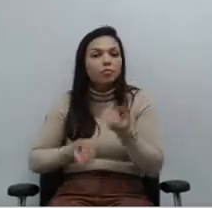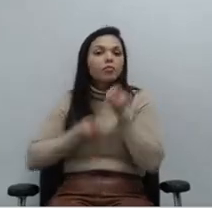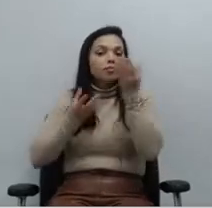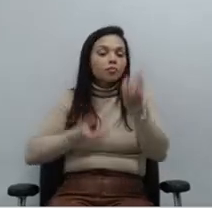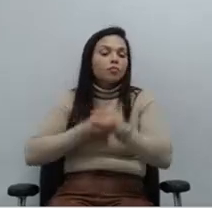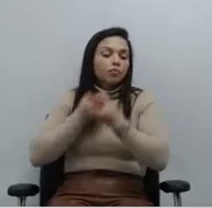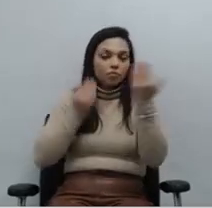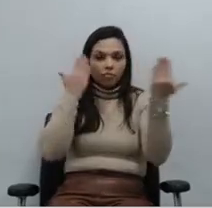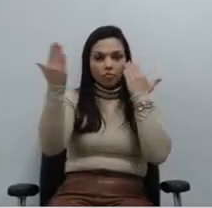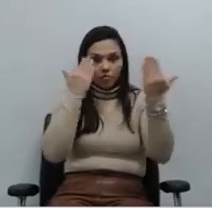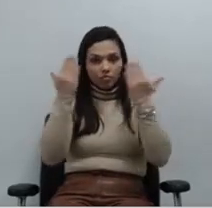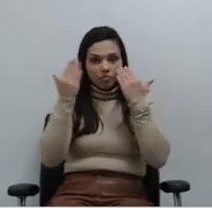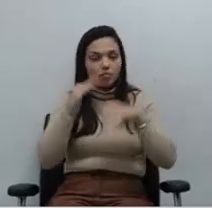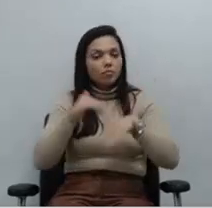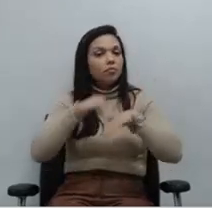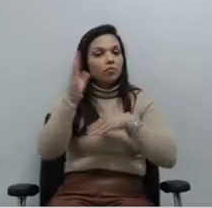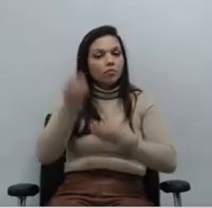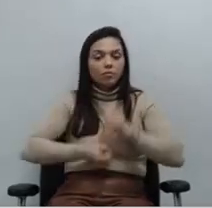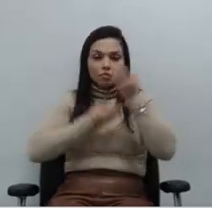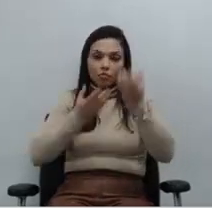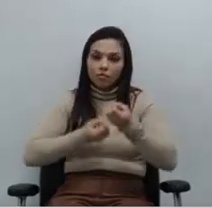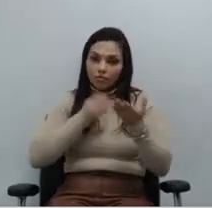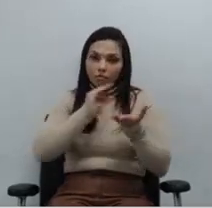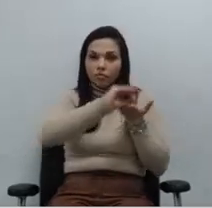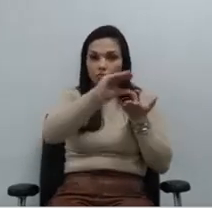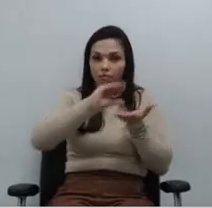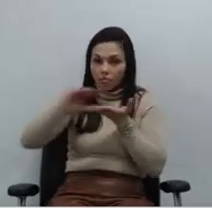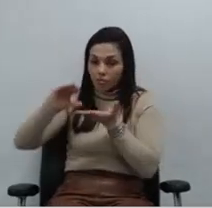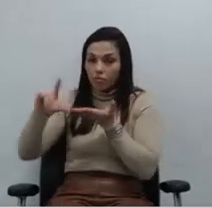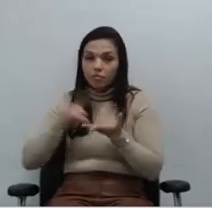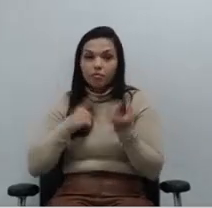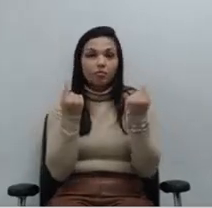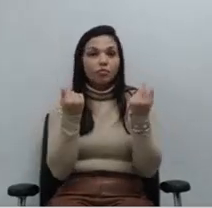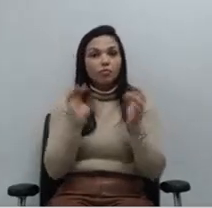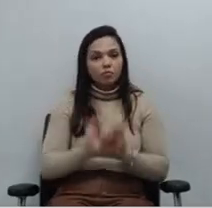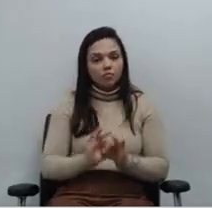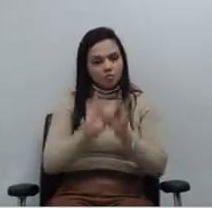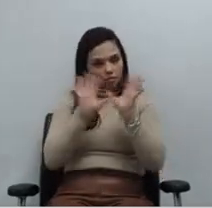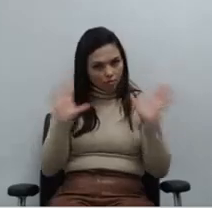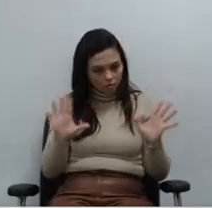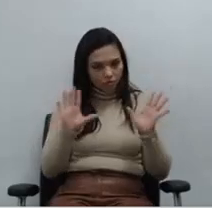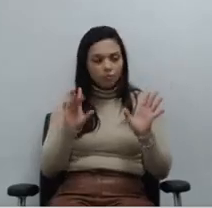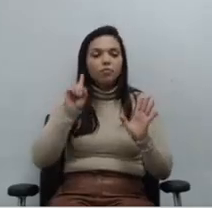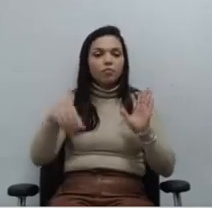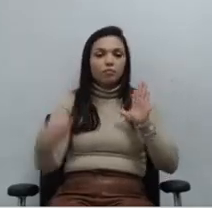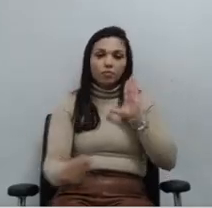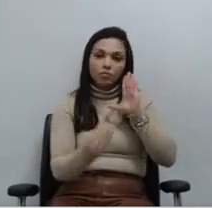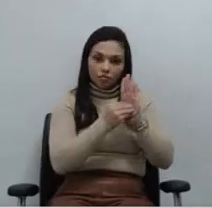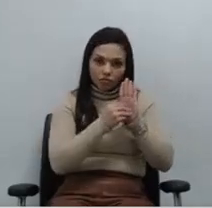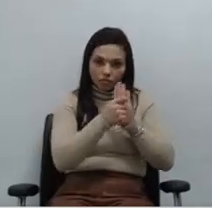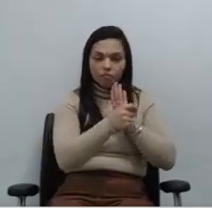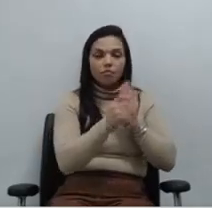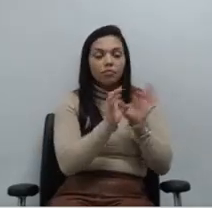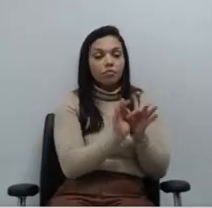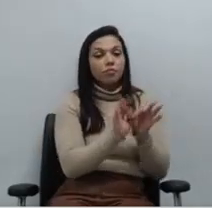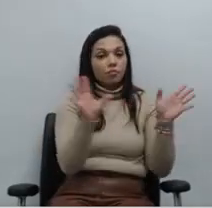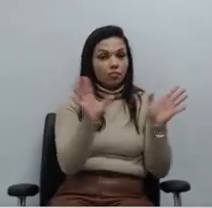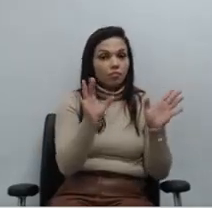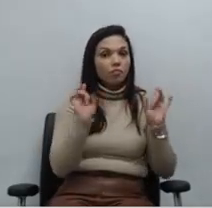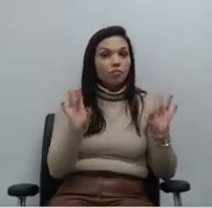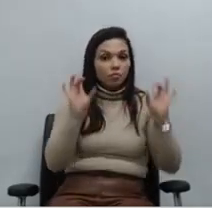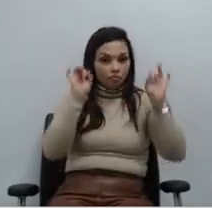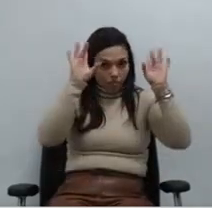na compreensão da maior eficiência na alocação dos recursos disponíveis. 8º, implementação de uma rubrica orçamentária autônoma para a